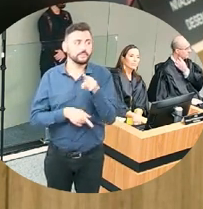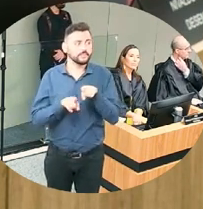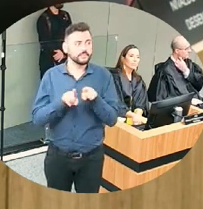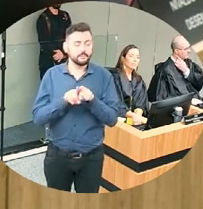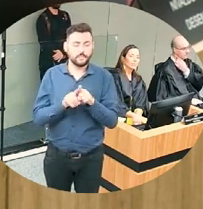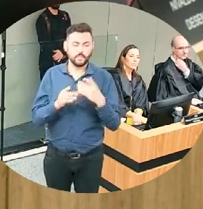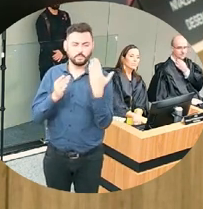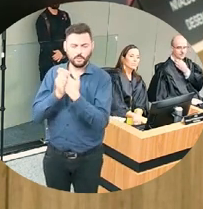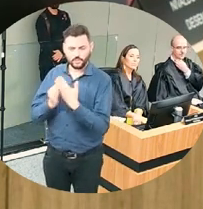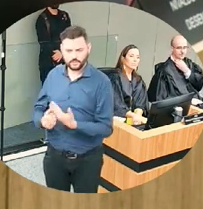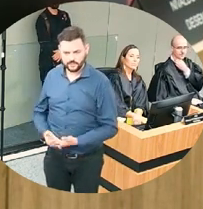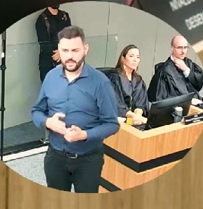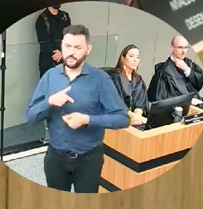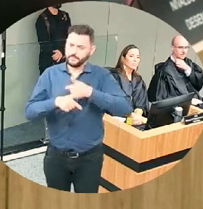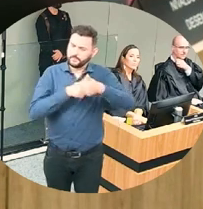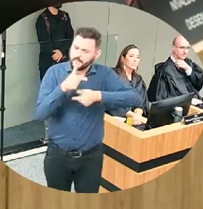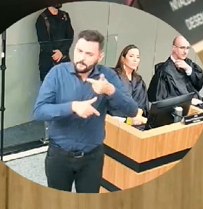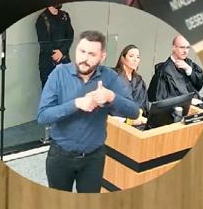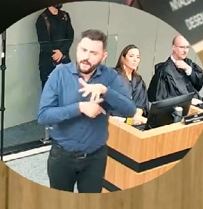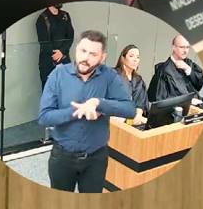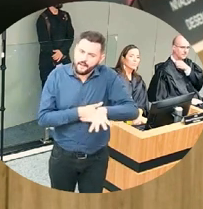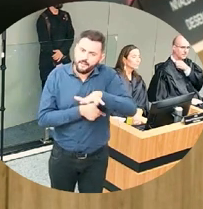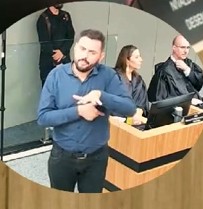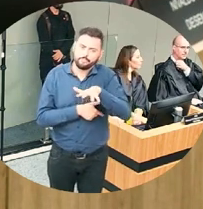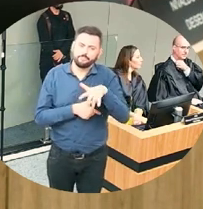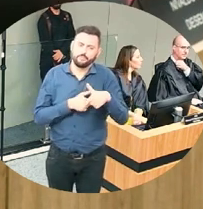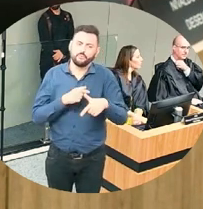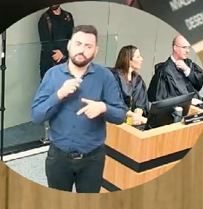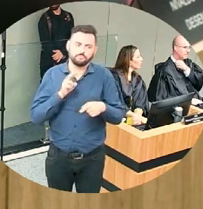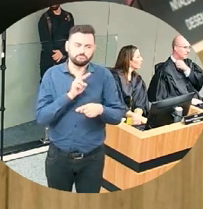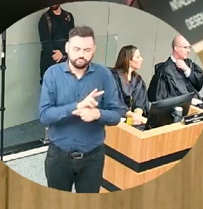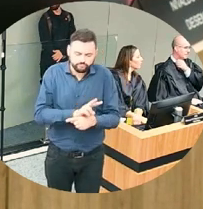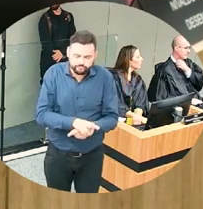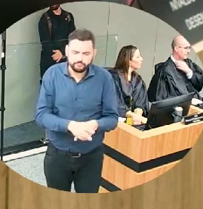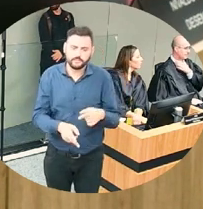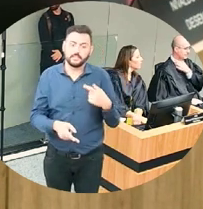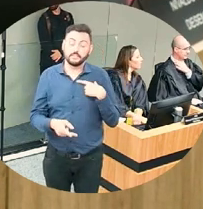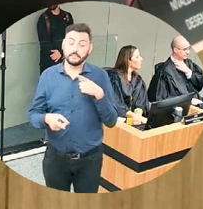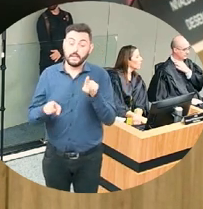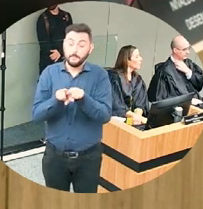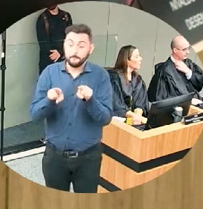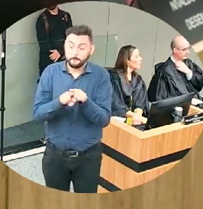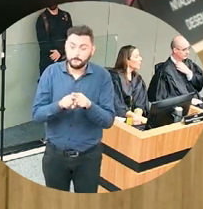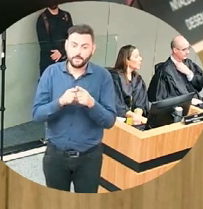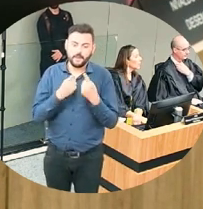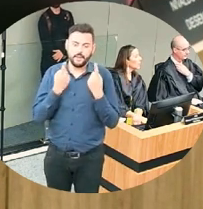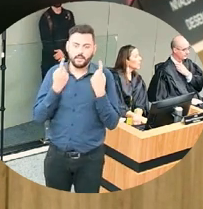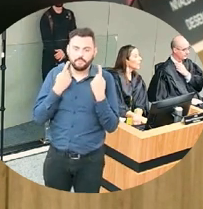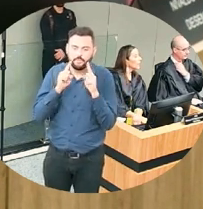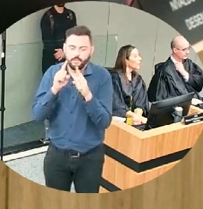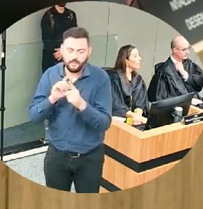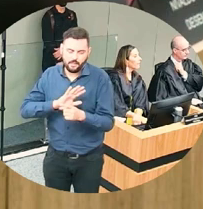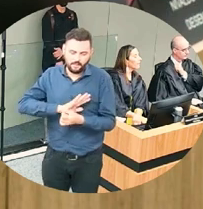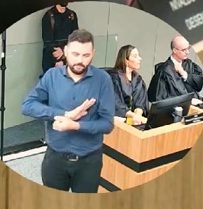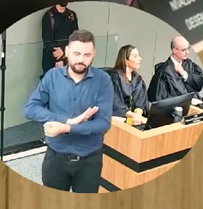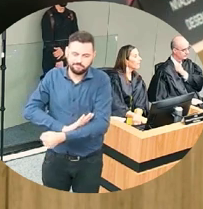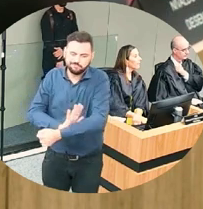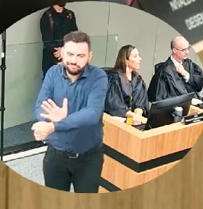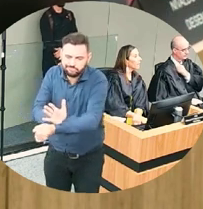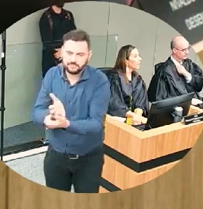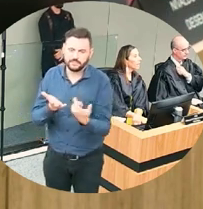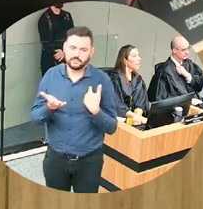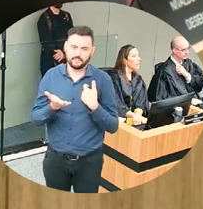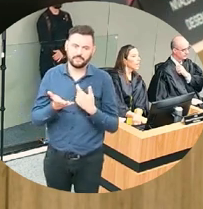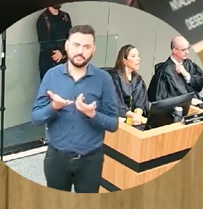aplicação no processo do trabalho e a aferição do assédio moral nas relações de trabalho